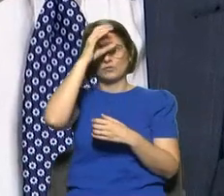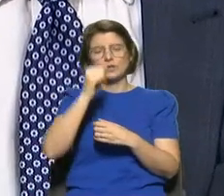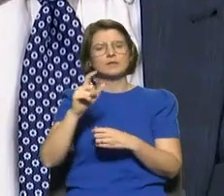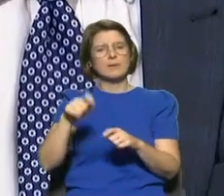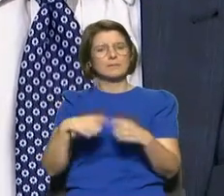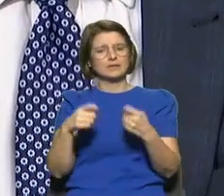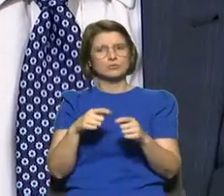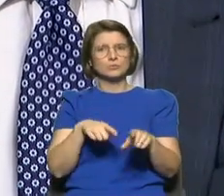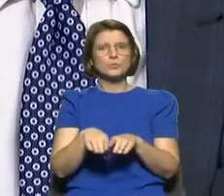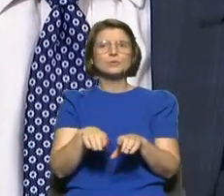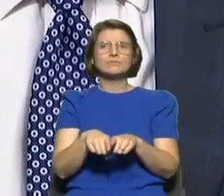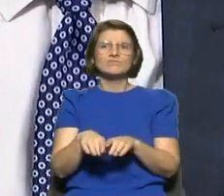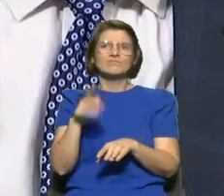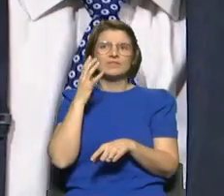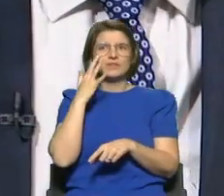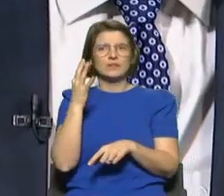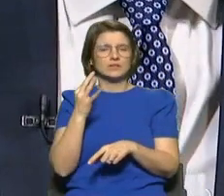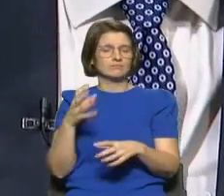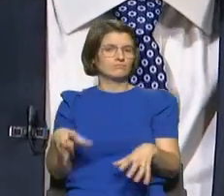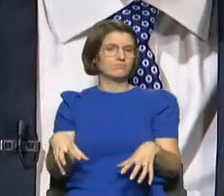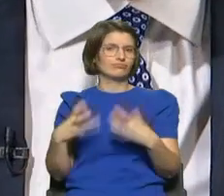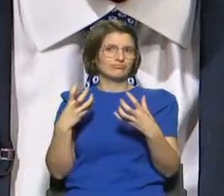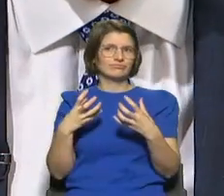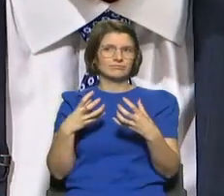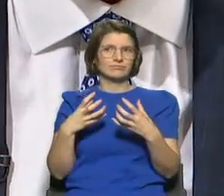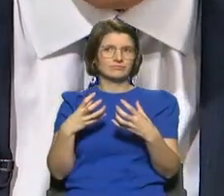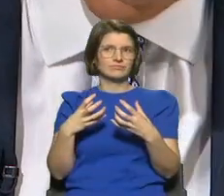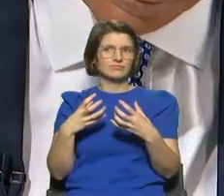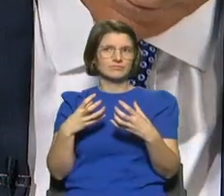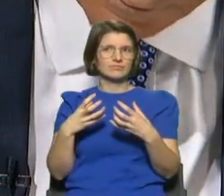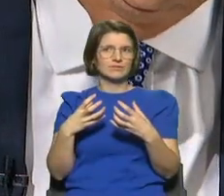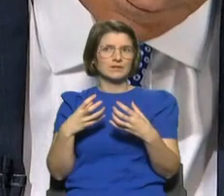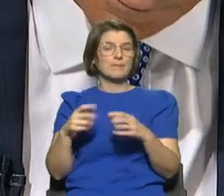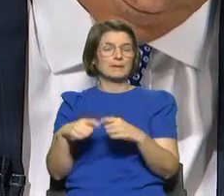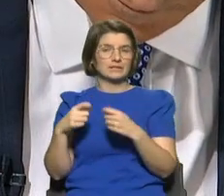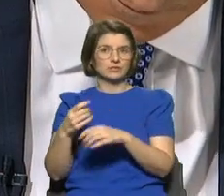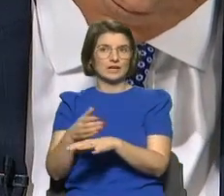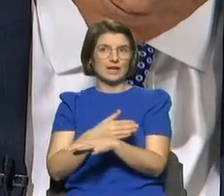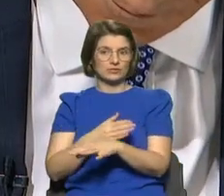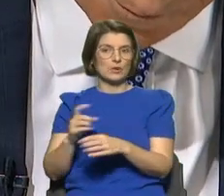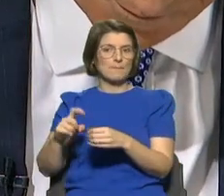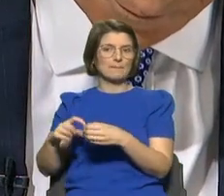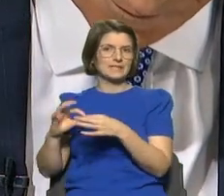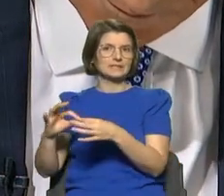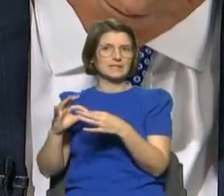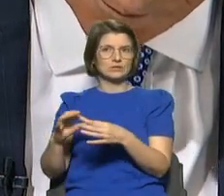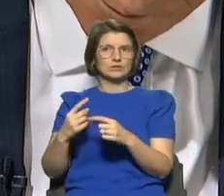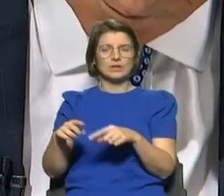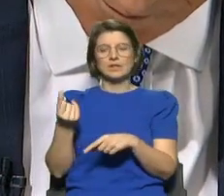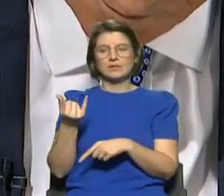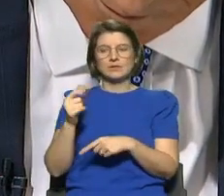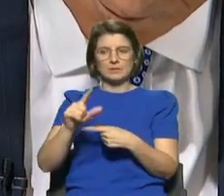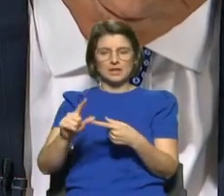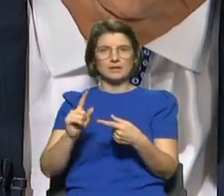partidos políticos houve uma clara hostilização dos partidos que antes eram os seus parceiros aconteceu com a iniciativa